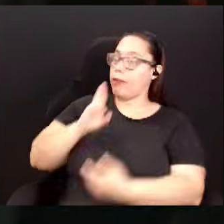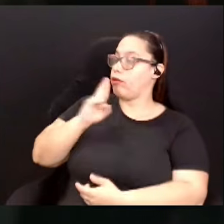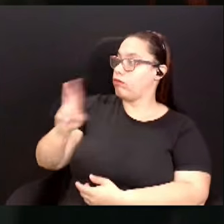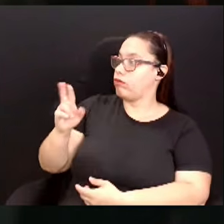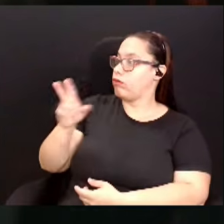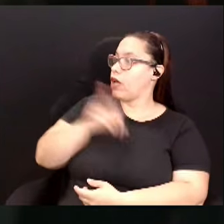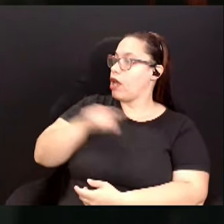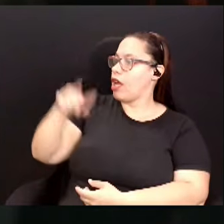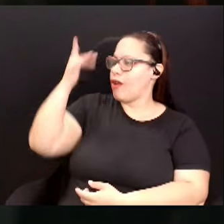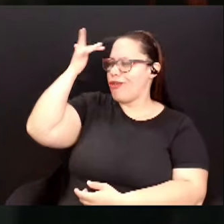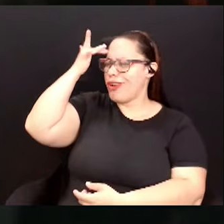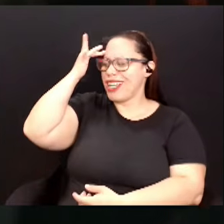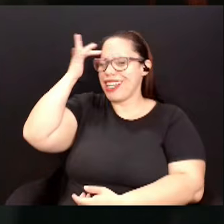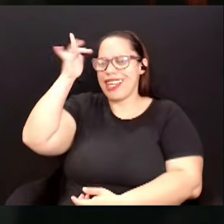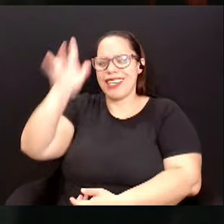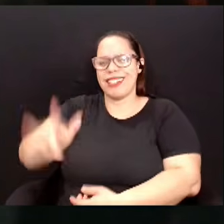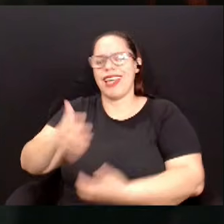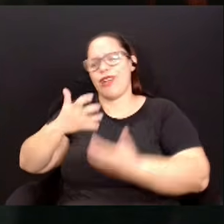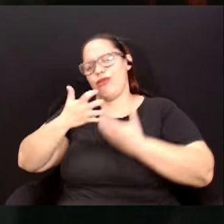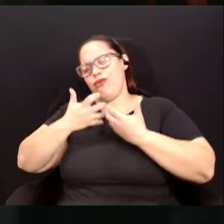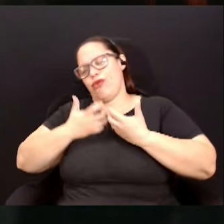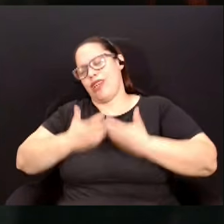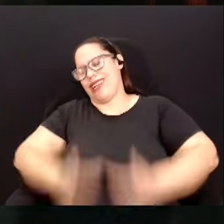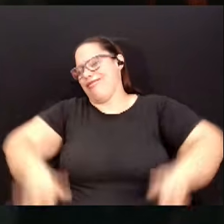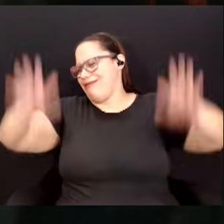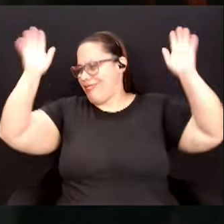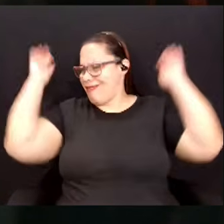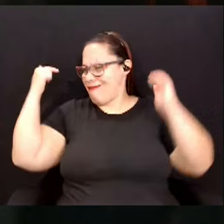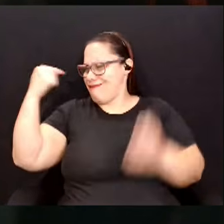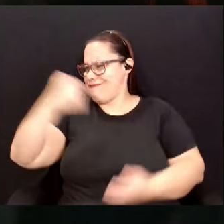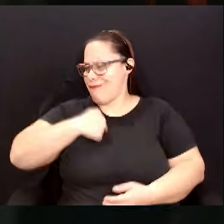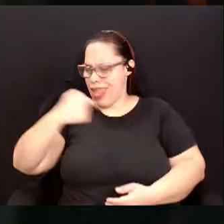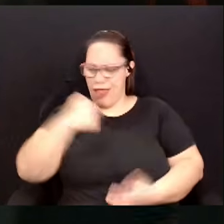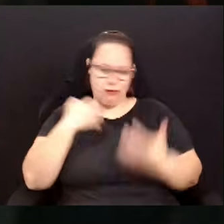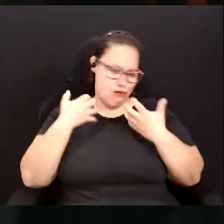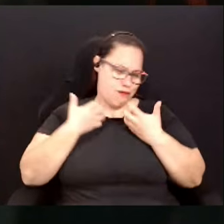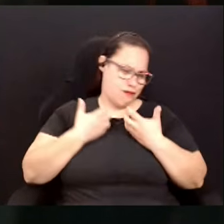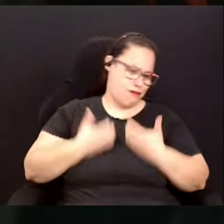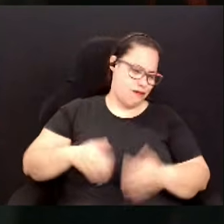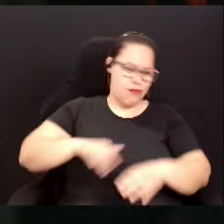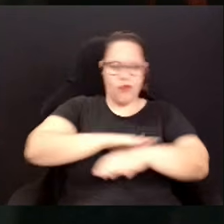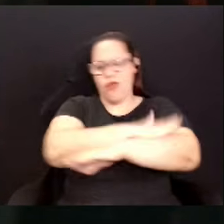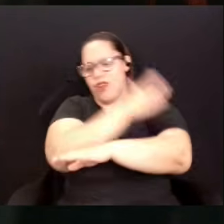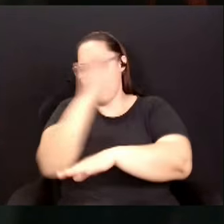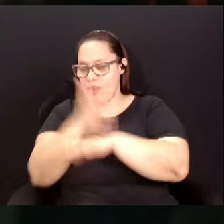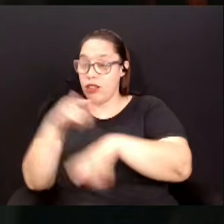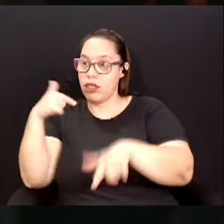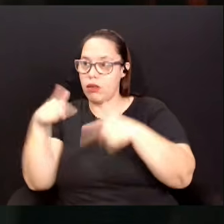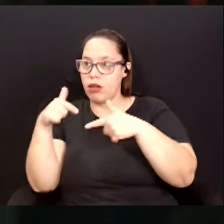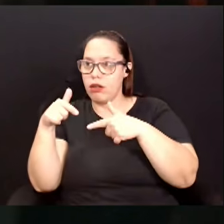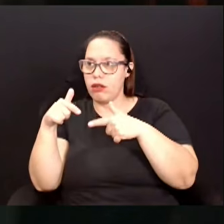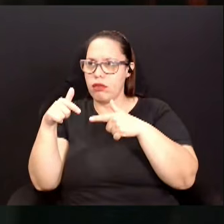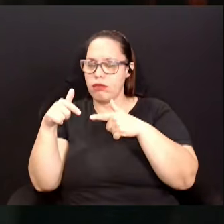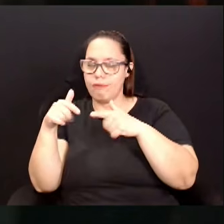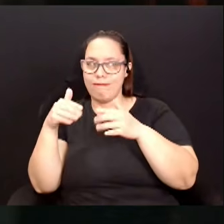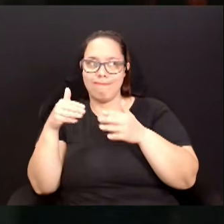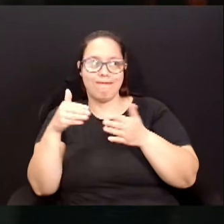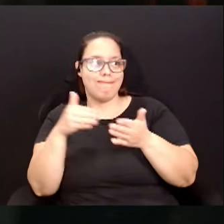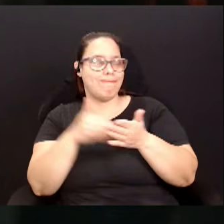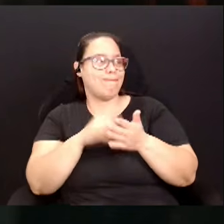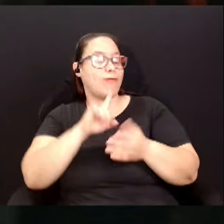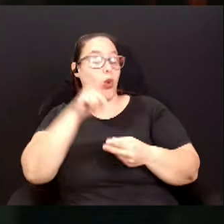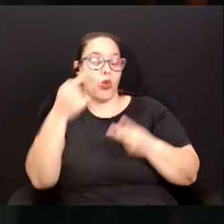sabe o cansaço. Eu tô muito cansado, virei a noite trabalhando. Pronto. Outra coisa, você conta assim,